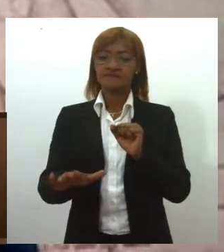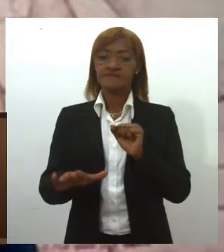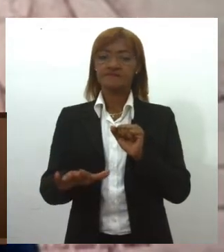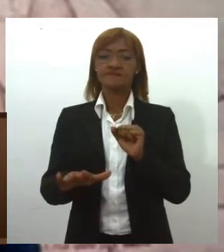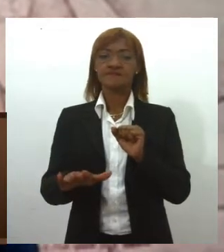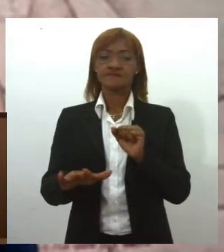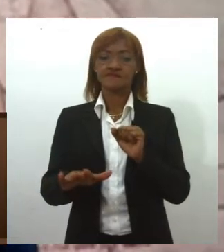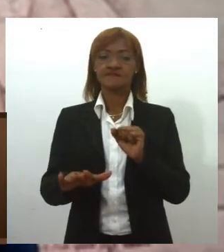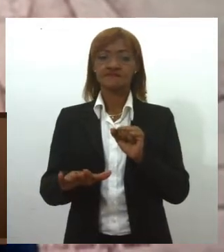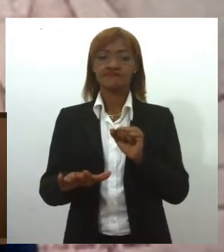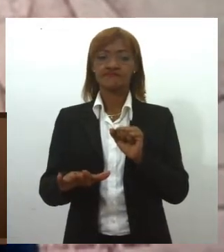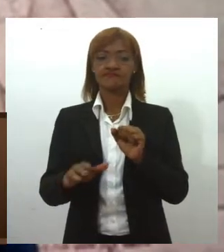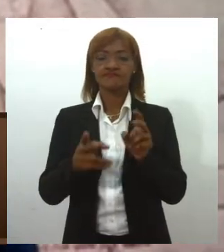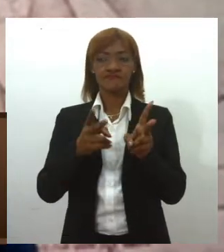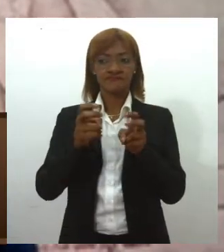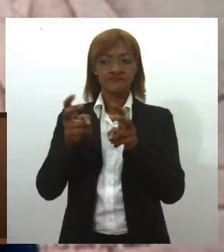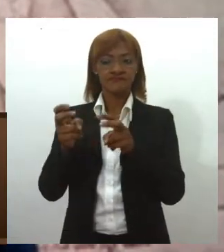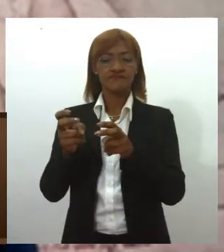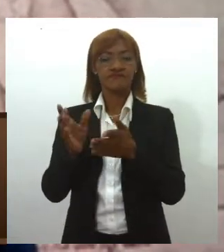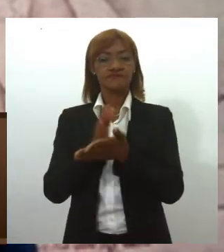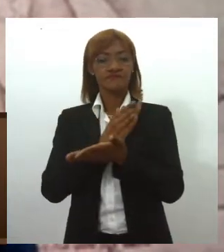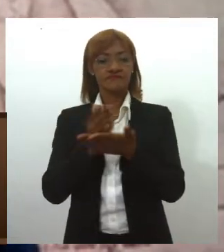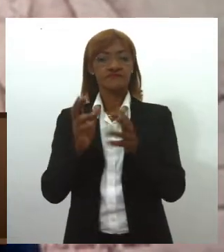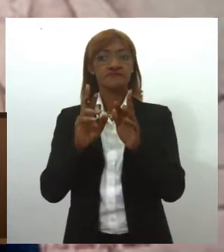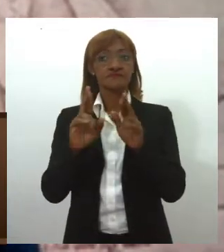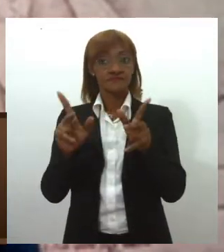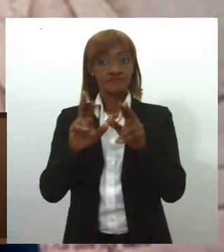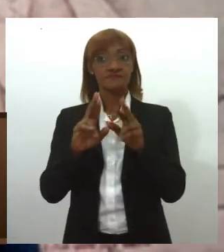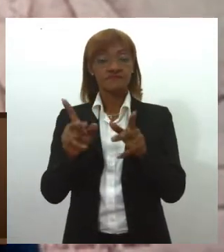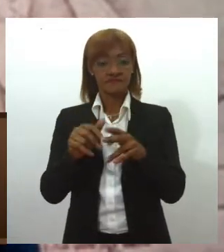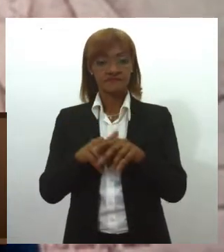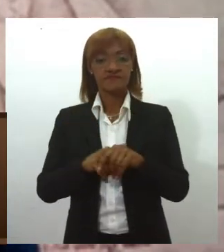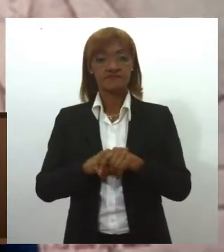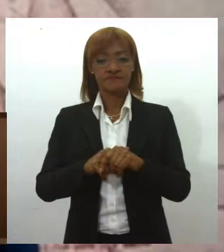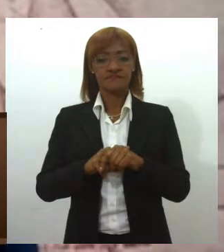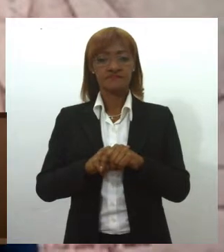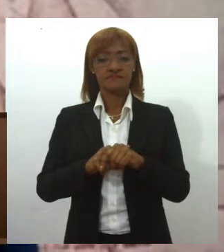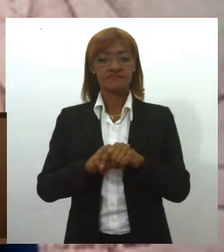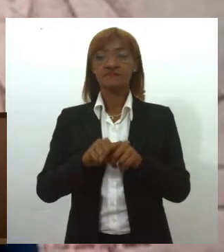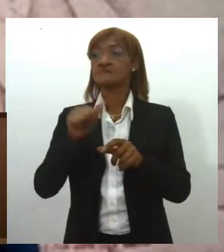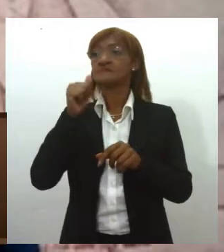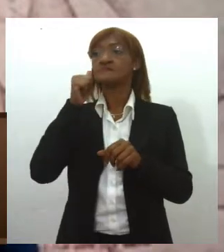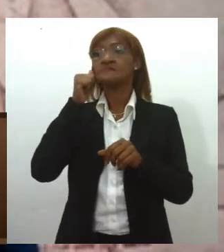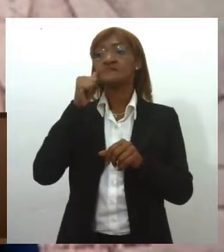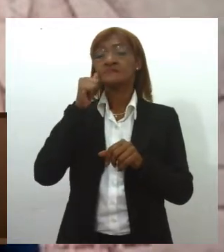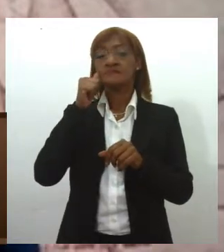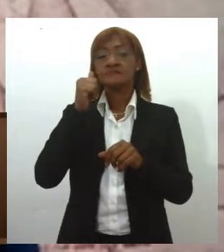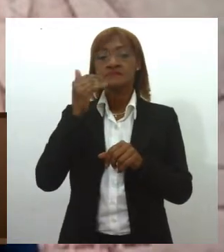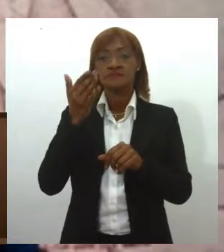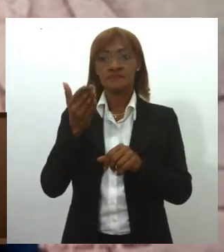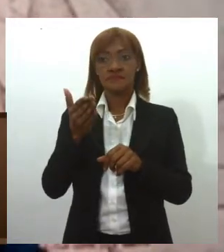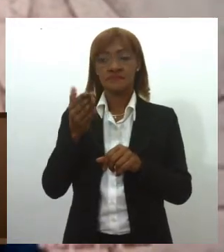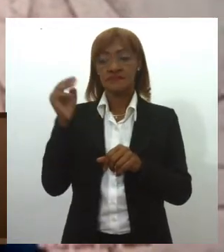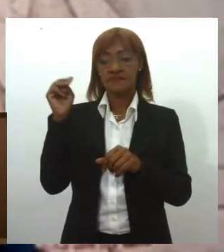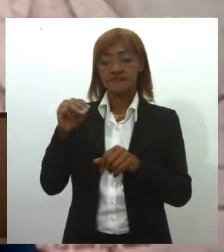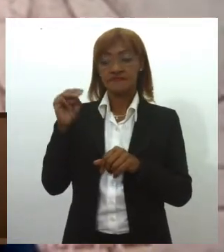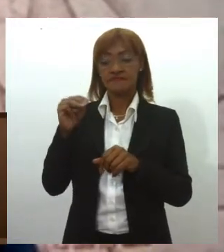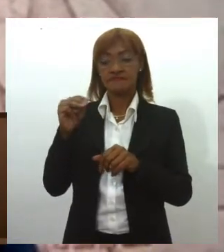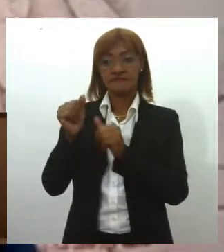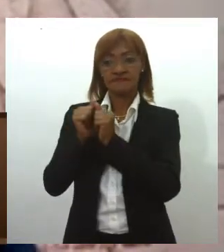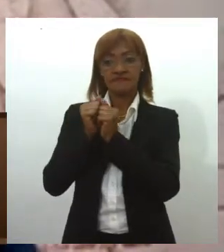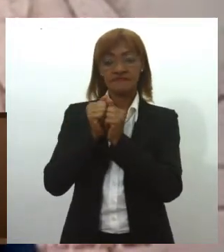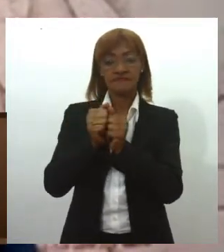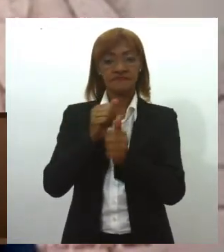eu percebo alguma diferença nisso. A mulher, a mãe já leva a filha dela